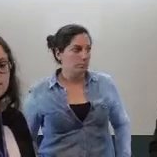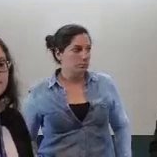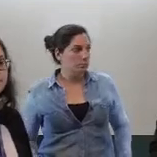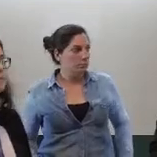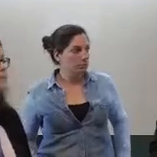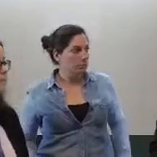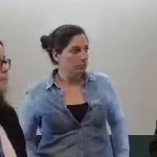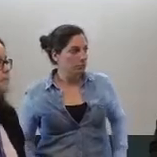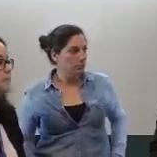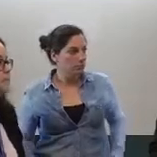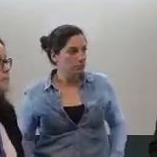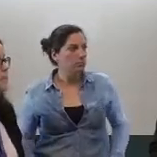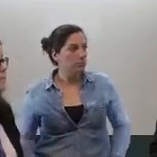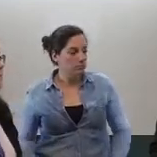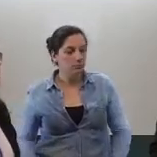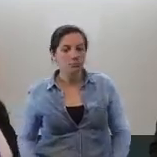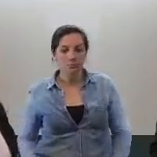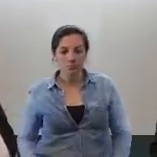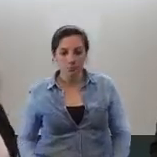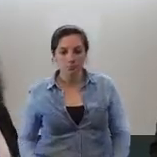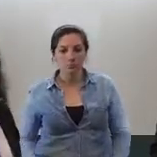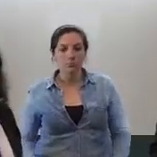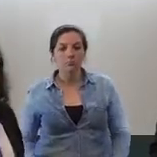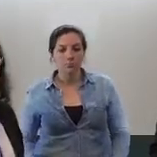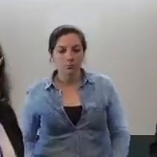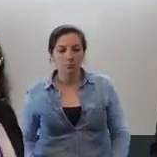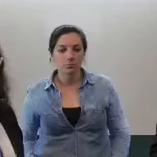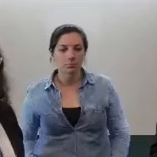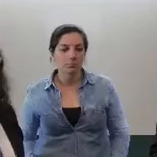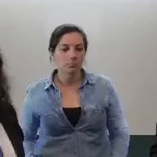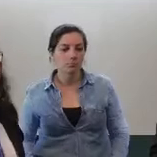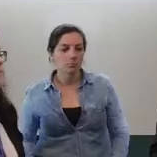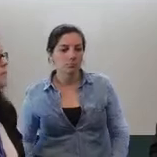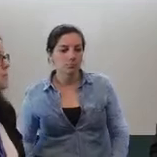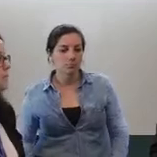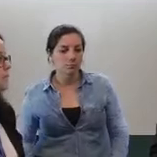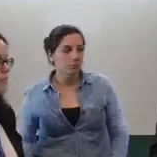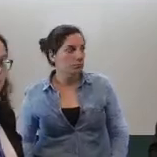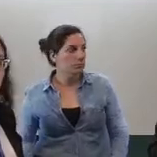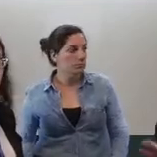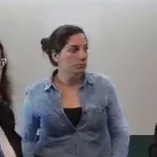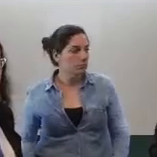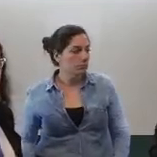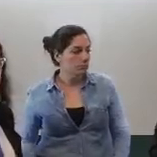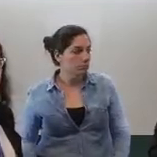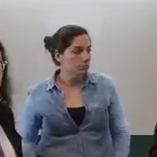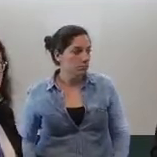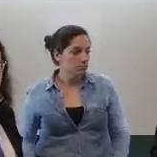E ela é bem didática, assim, tem exemplos. Uhum. Então, assim, quando surgir dúvidas, olhar na norma que ela tá